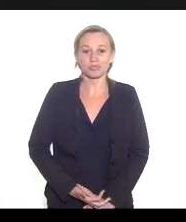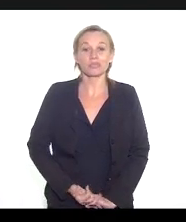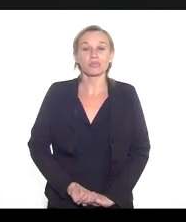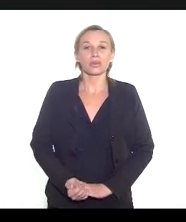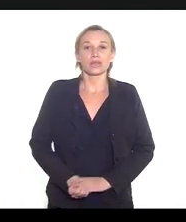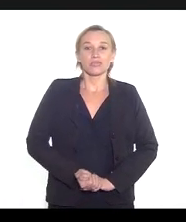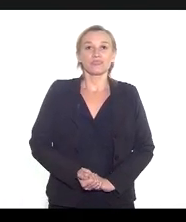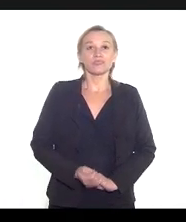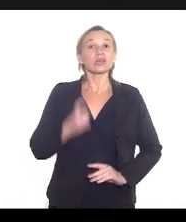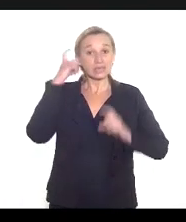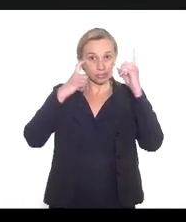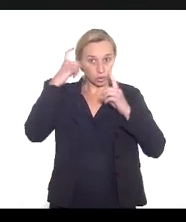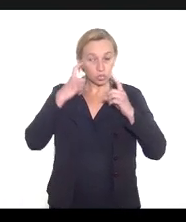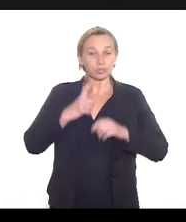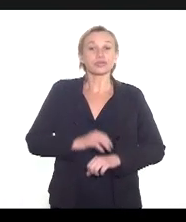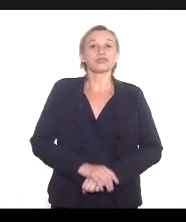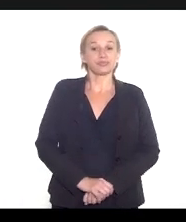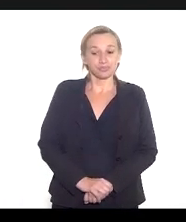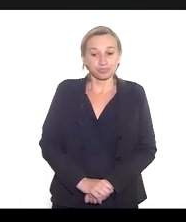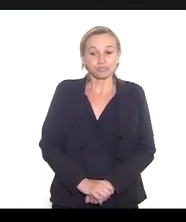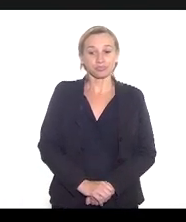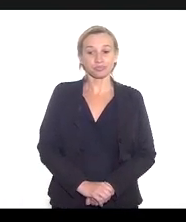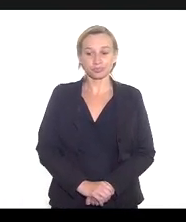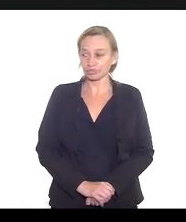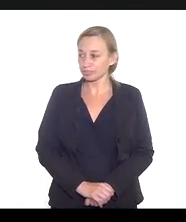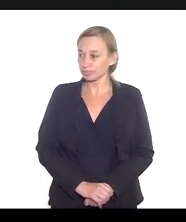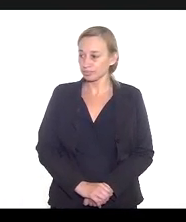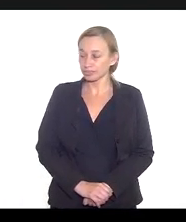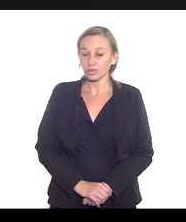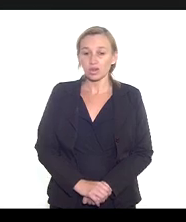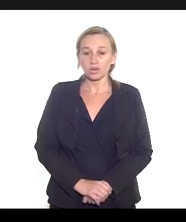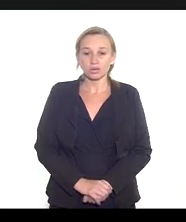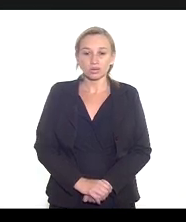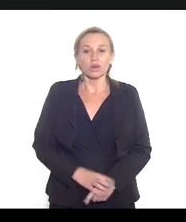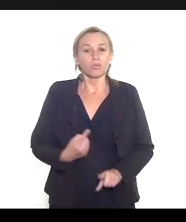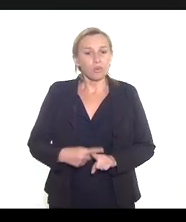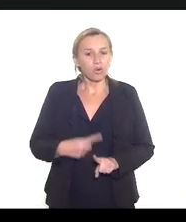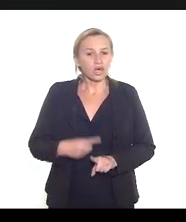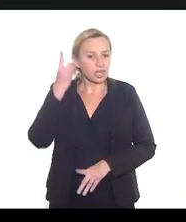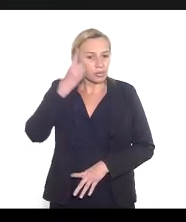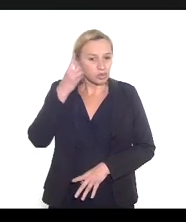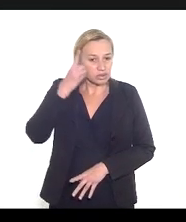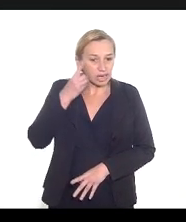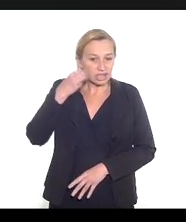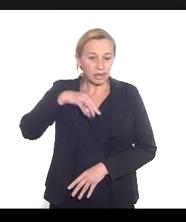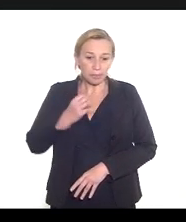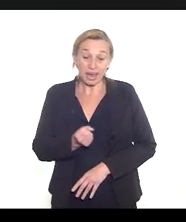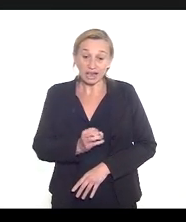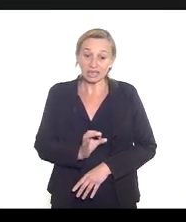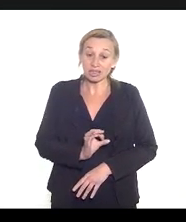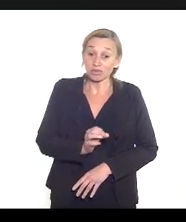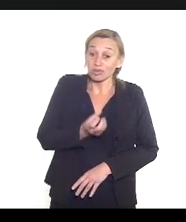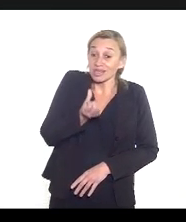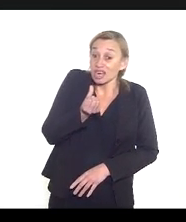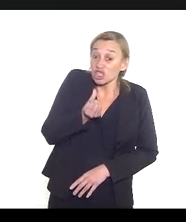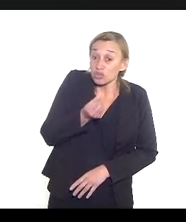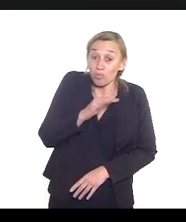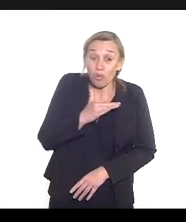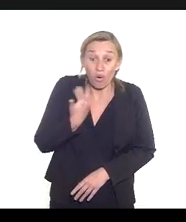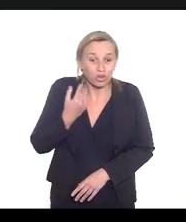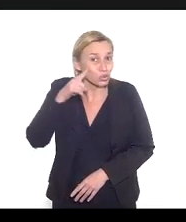se preocupa muito e aqueles que deputada Marta são seis óbitos por dia